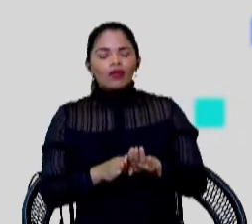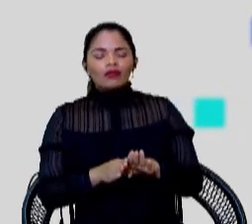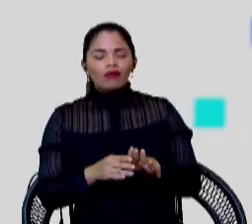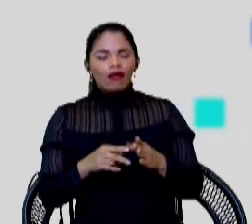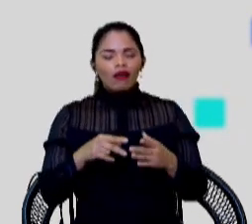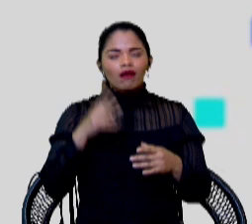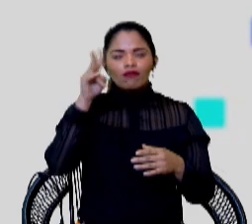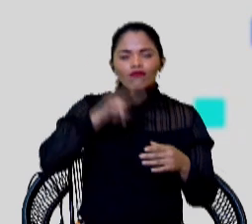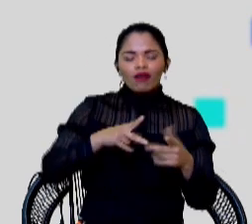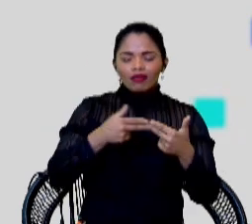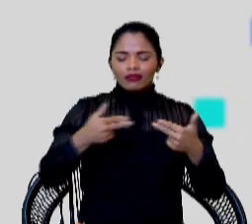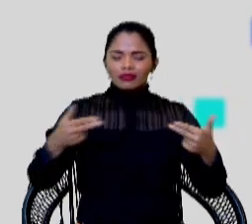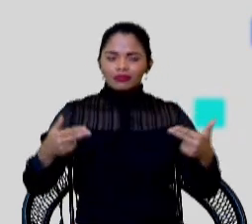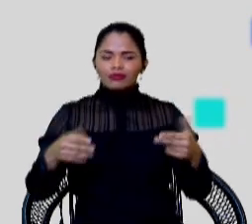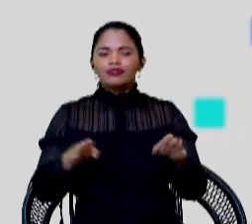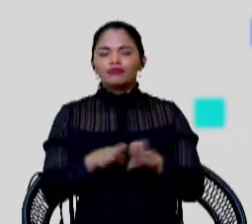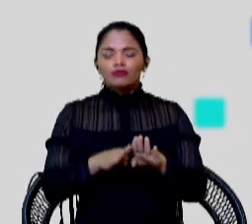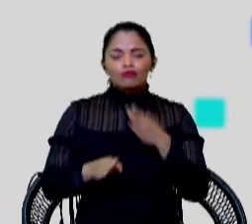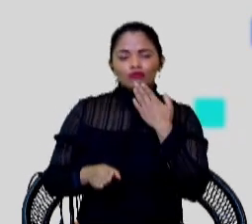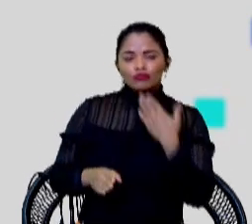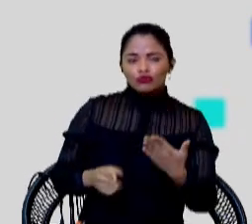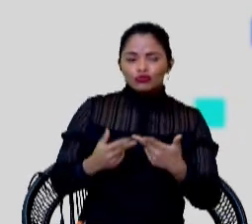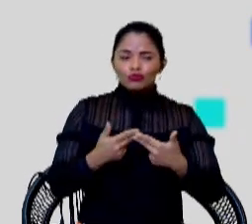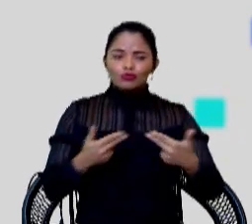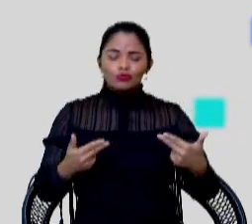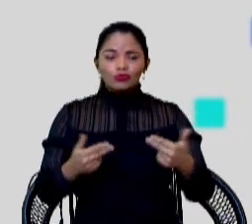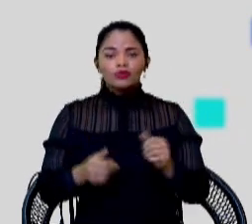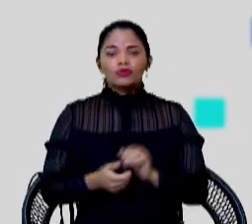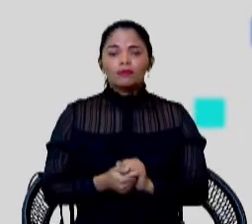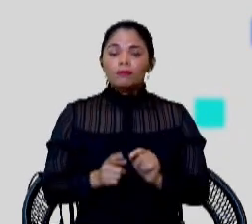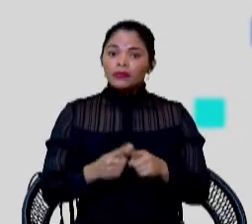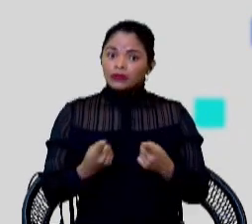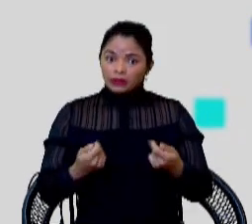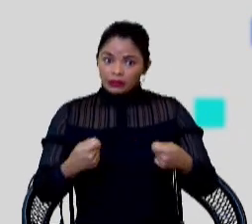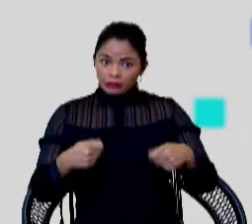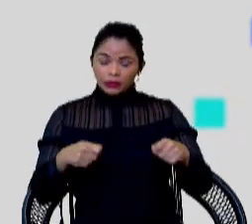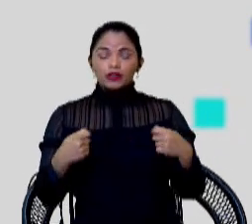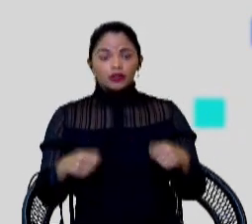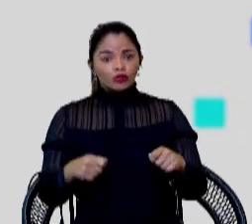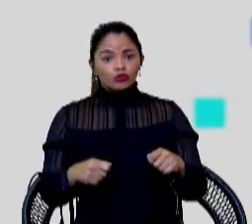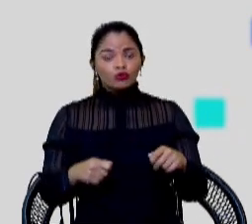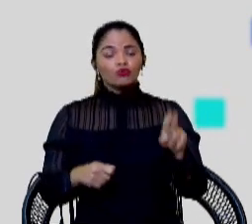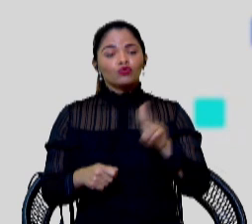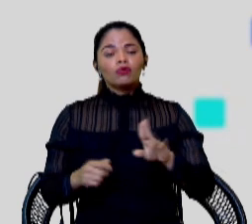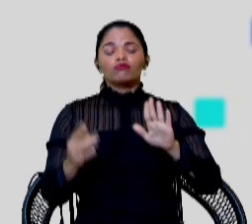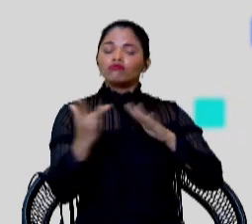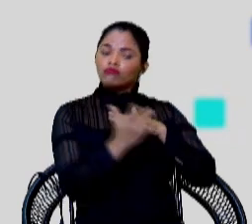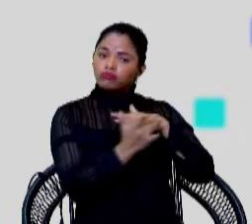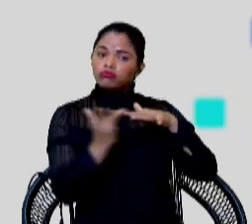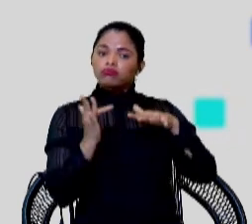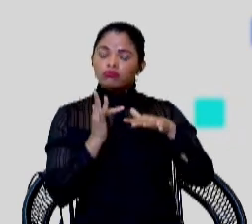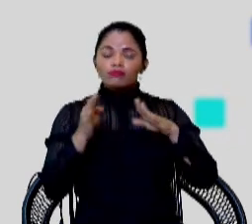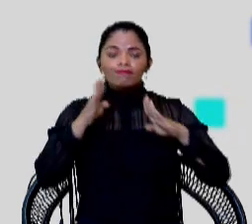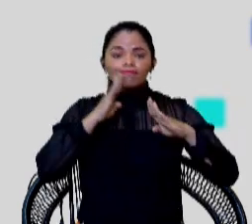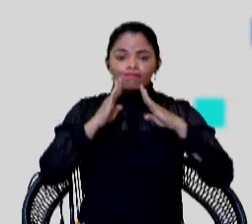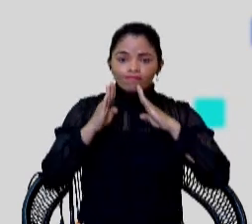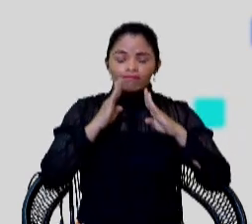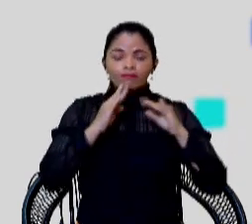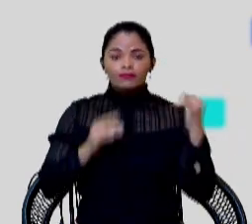antenado, seja para ter descontos exclusivos. Então, eu preciso me aproximar cada vez mais da empresa e o Facebook